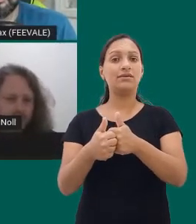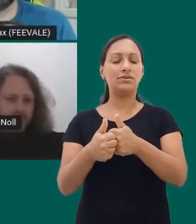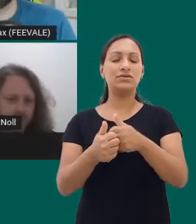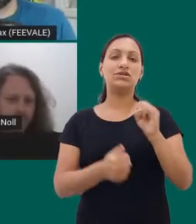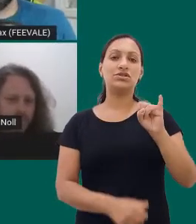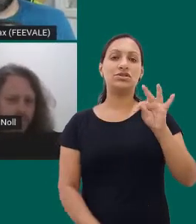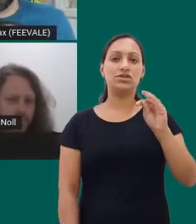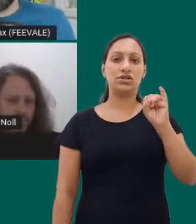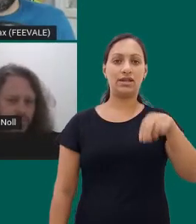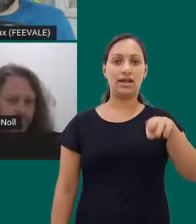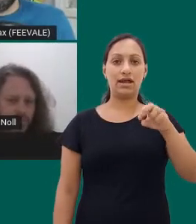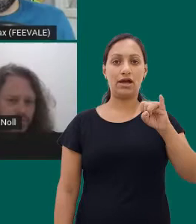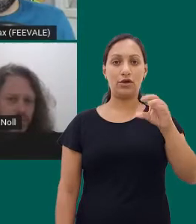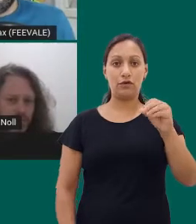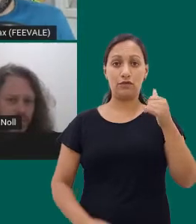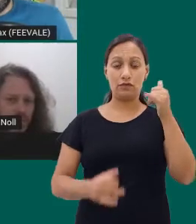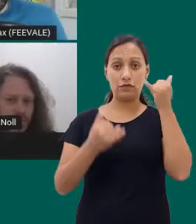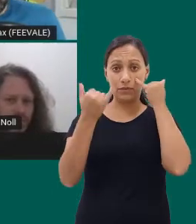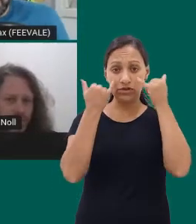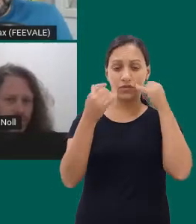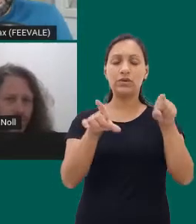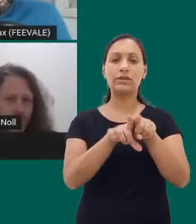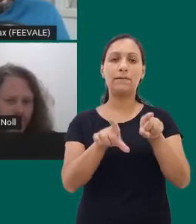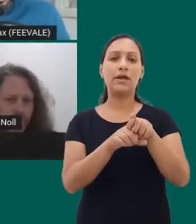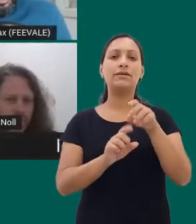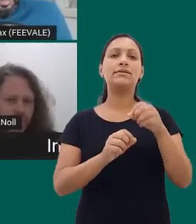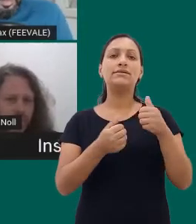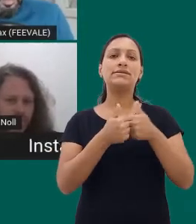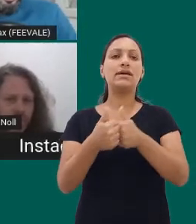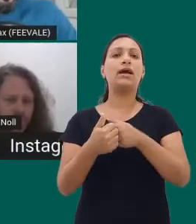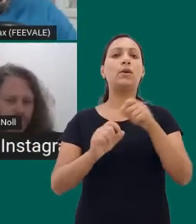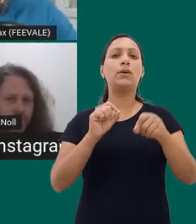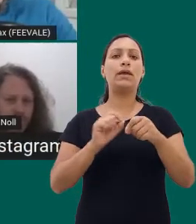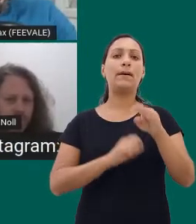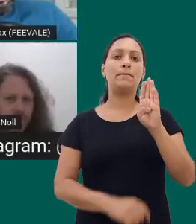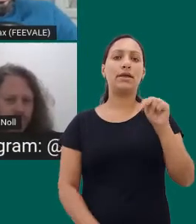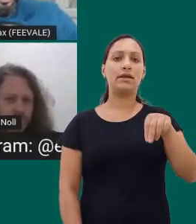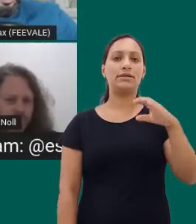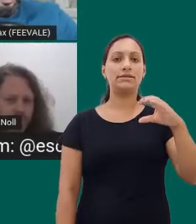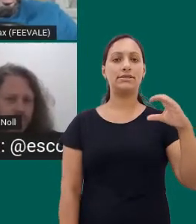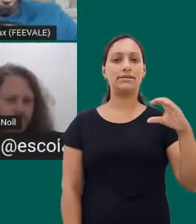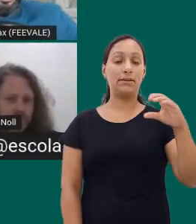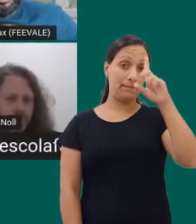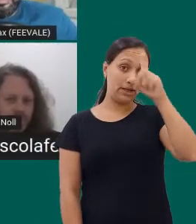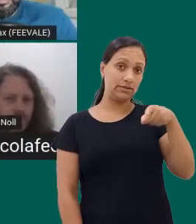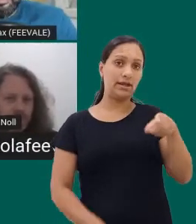quanto a formação básica, a gente segue o que a BNCC exige, né, o referencial curricular.